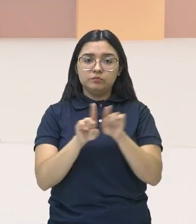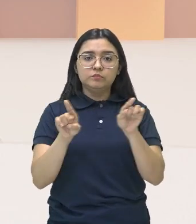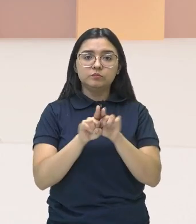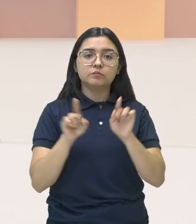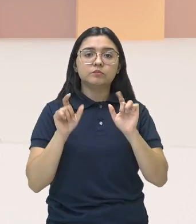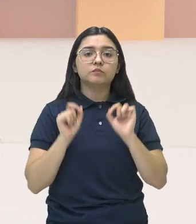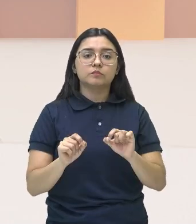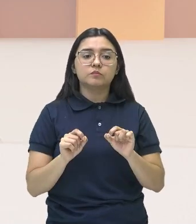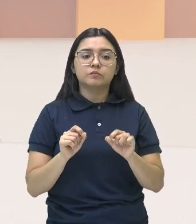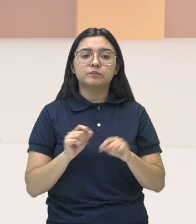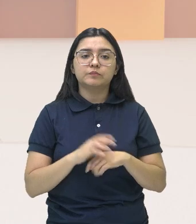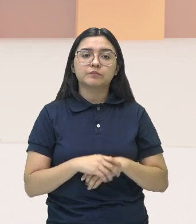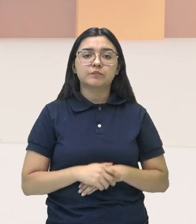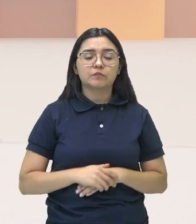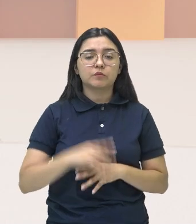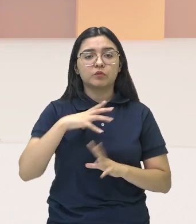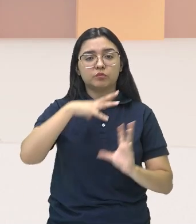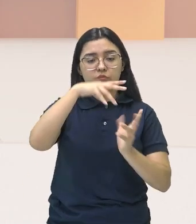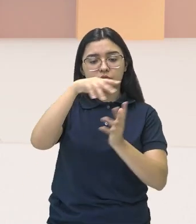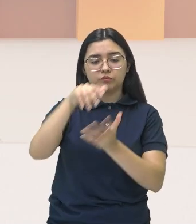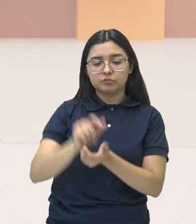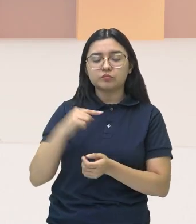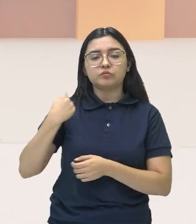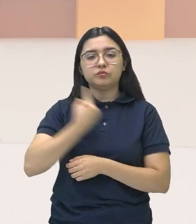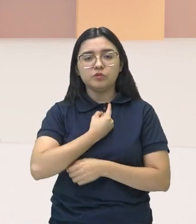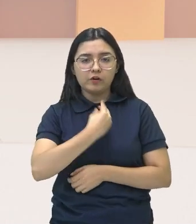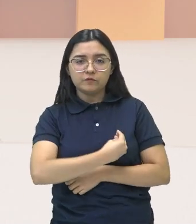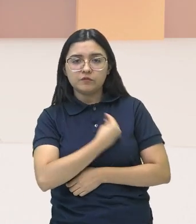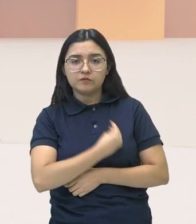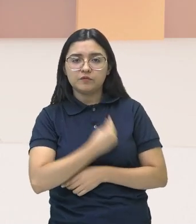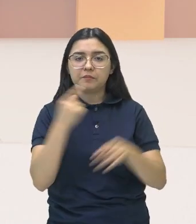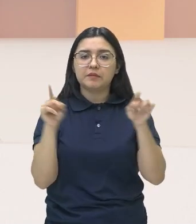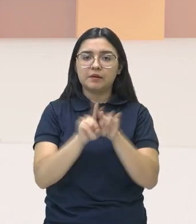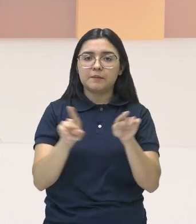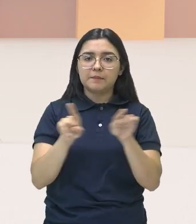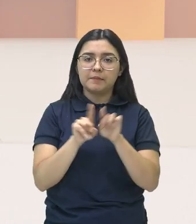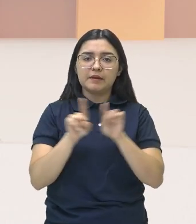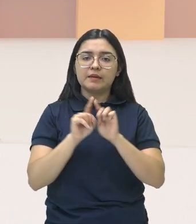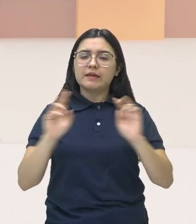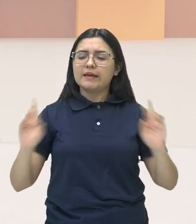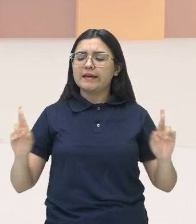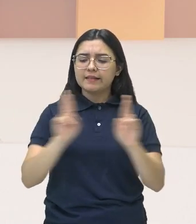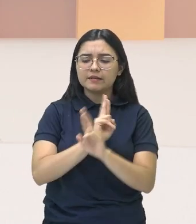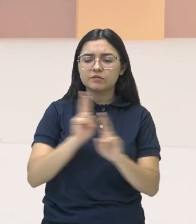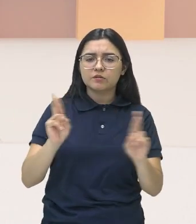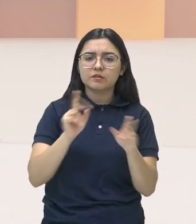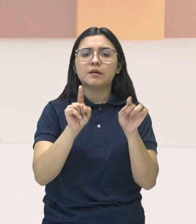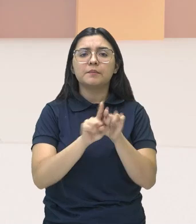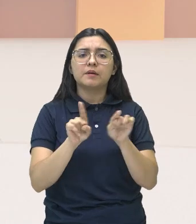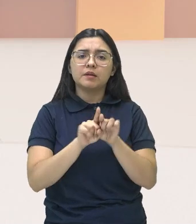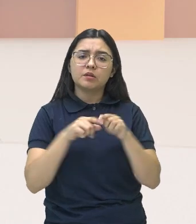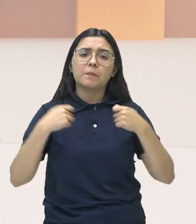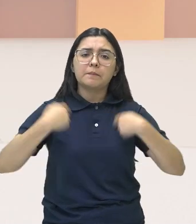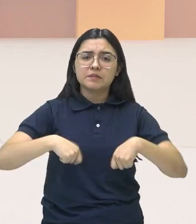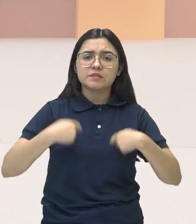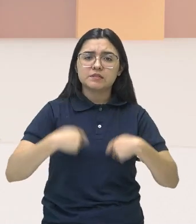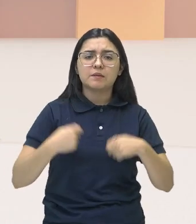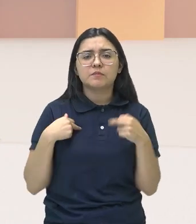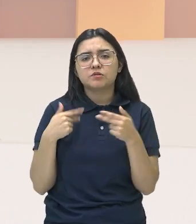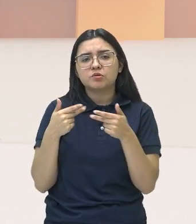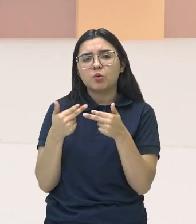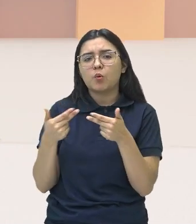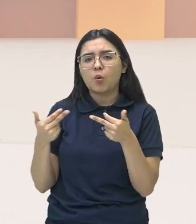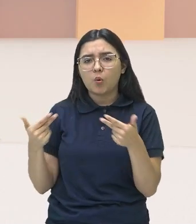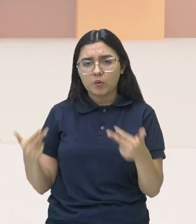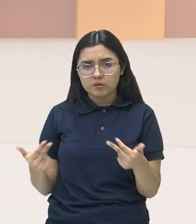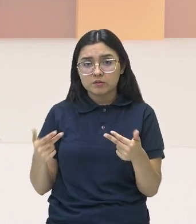de um mundo onde nós vivemos, nos relacionamos e precisamos das coisas, né? Das coisas. E para que a gente